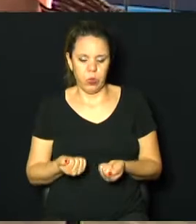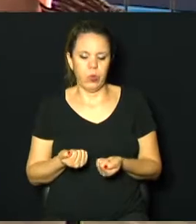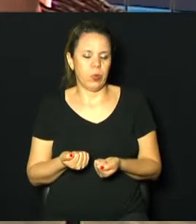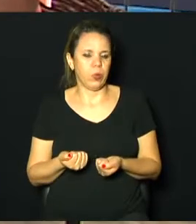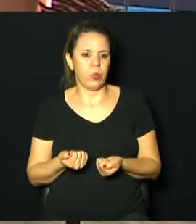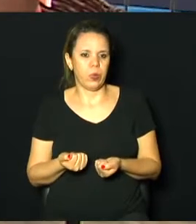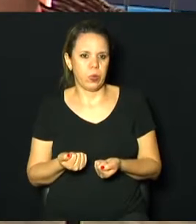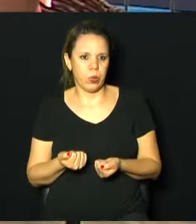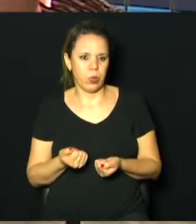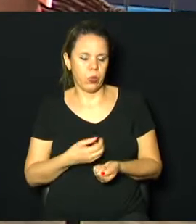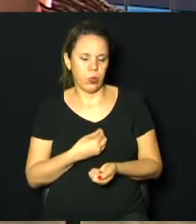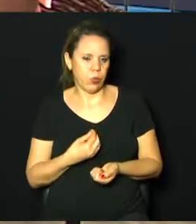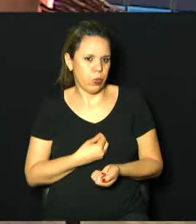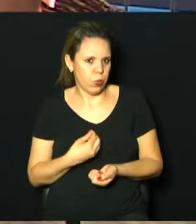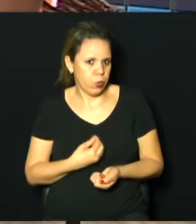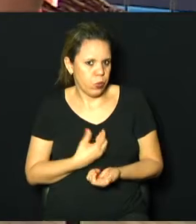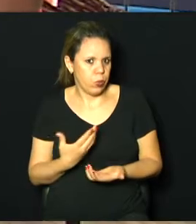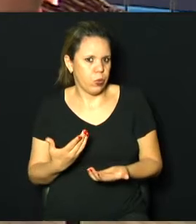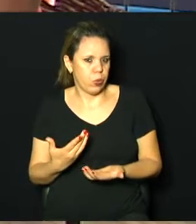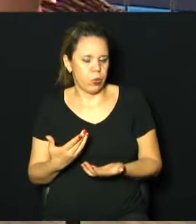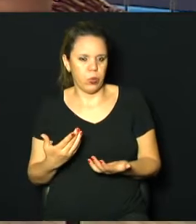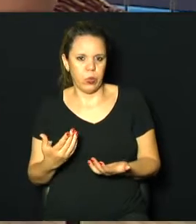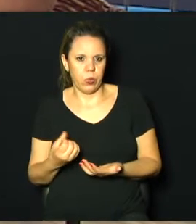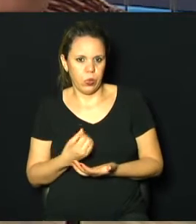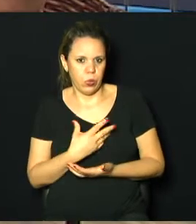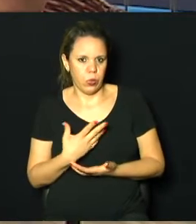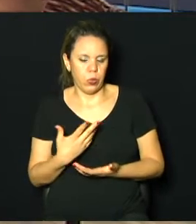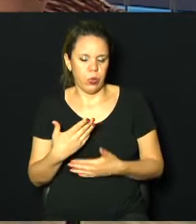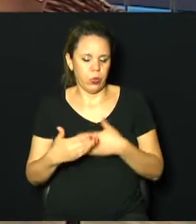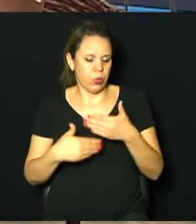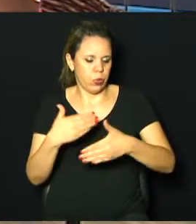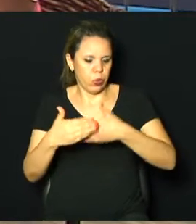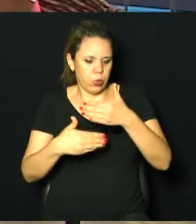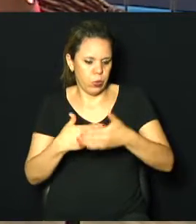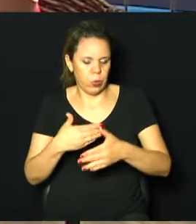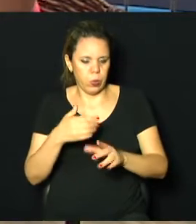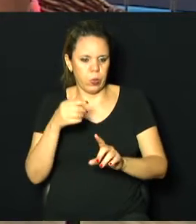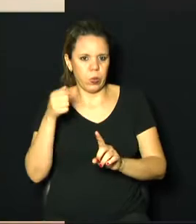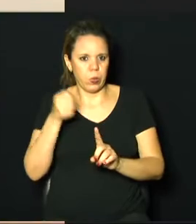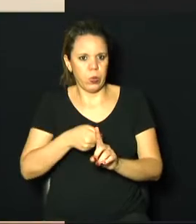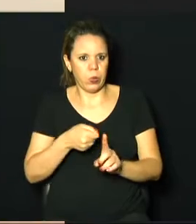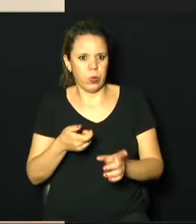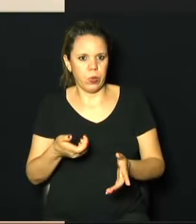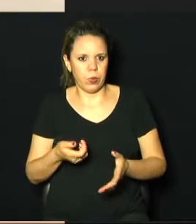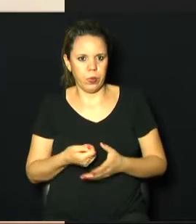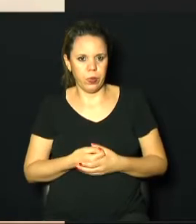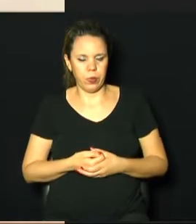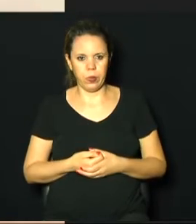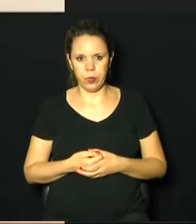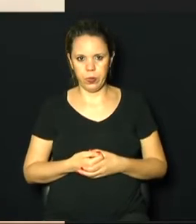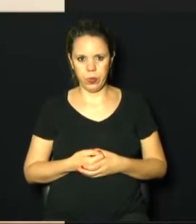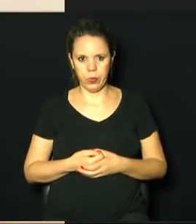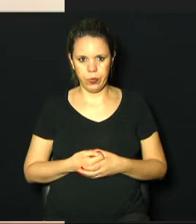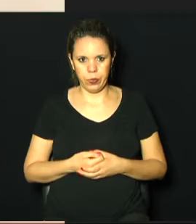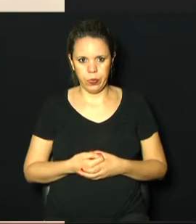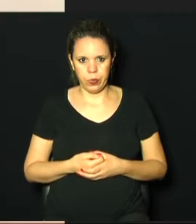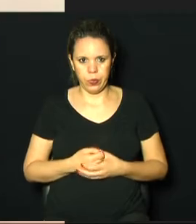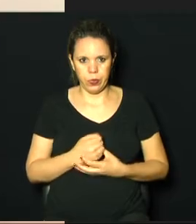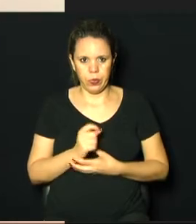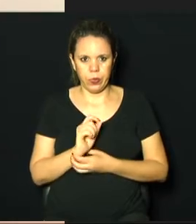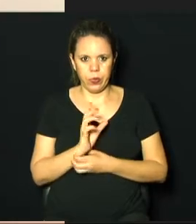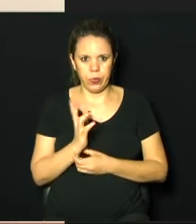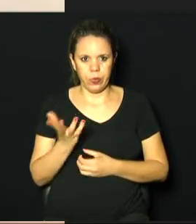essa nova vida, né? Essa nova rotina. Esse novo Porque além cotidiano imposto, né? disso, porque além de tudo, o